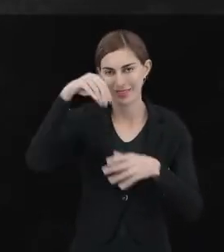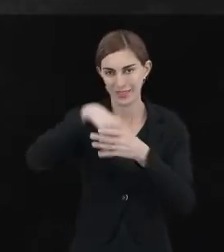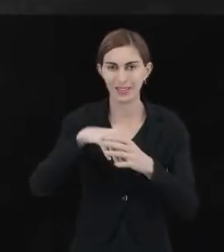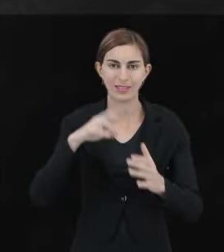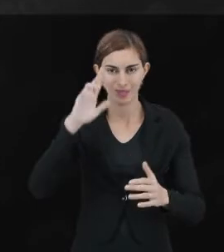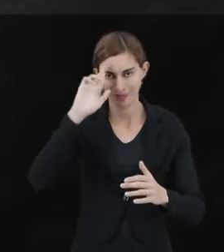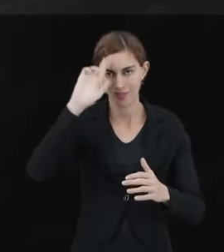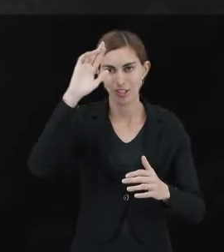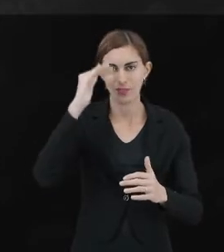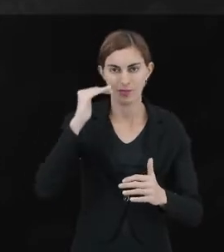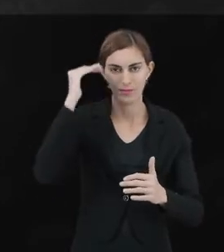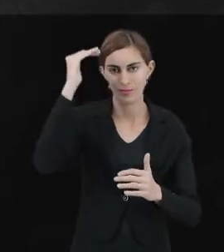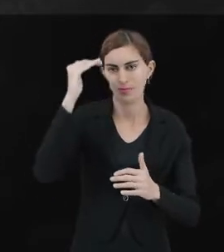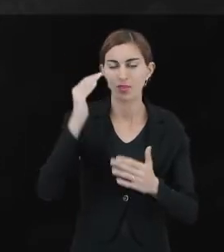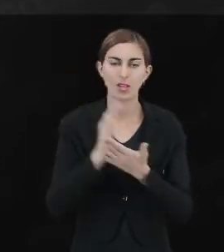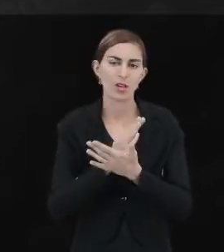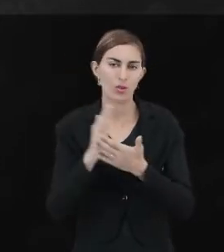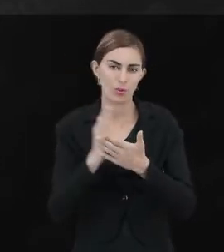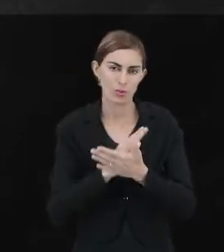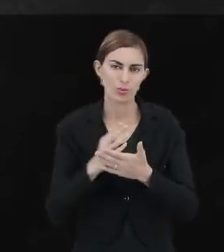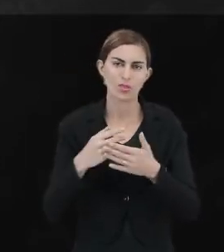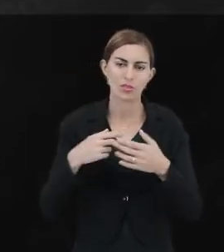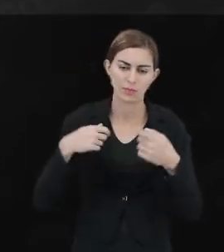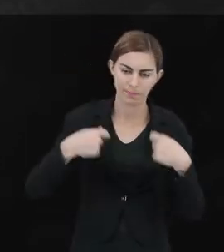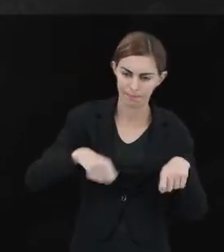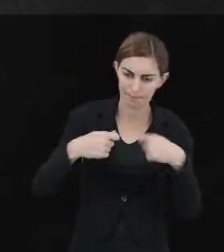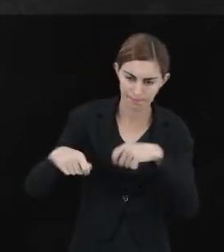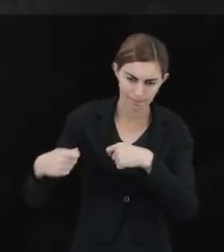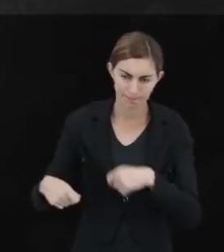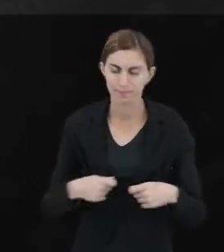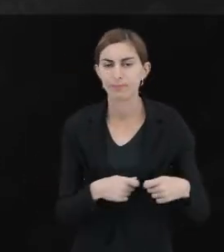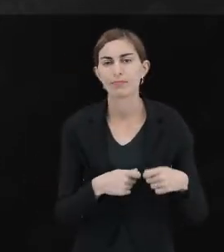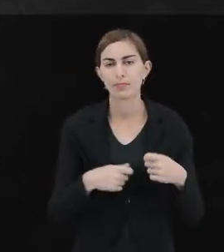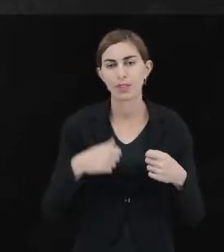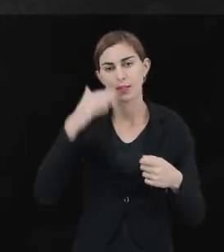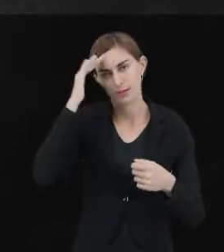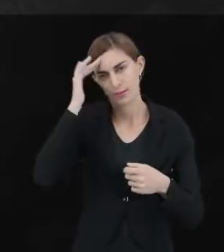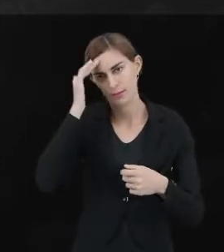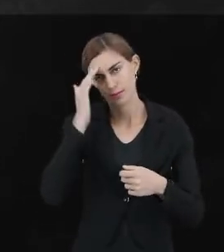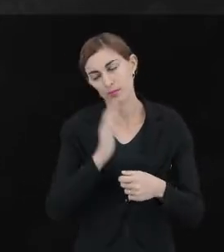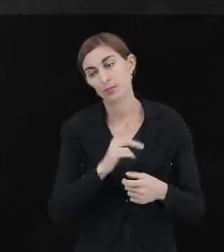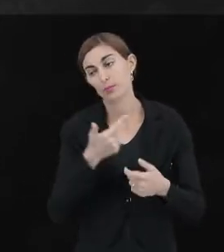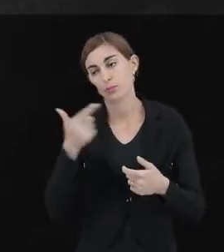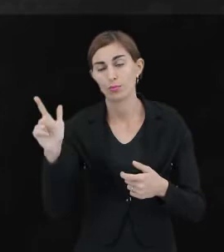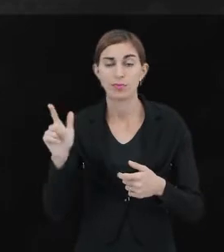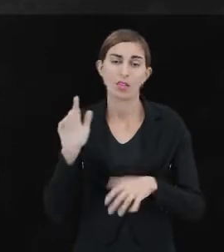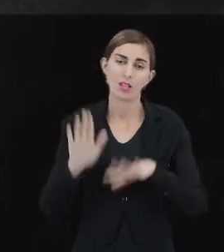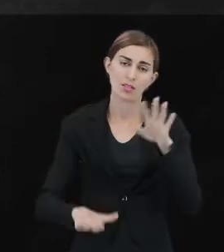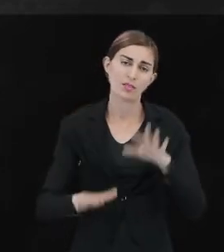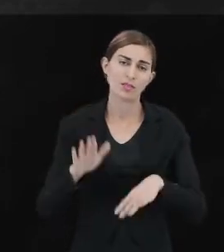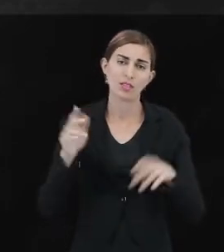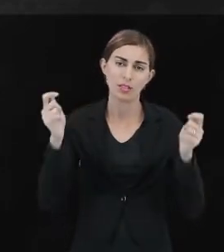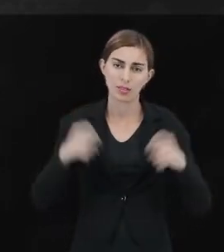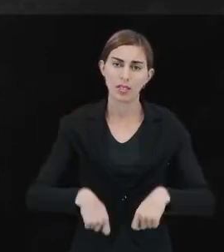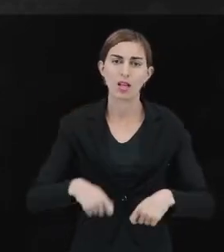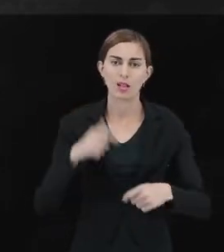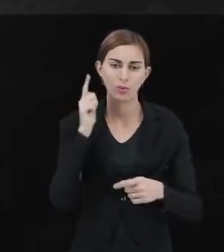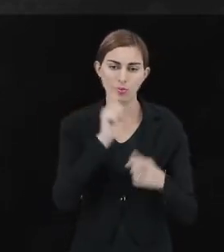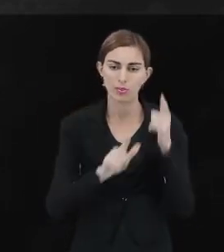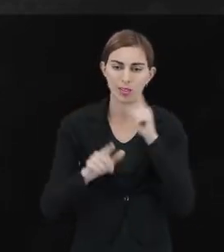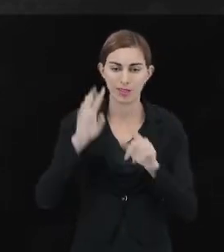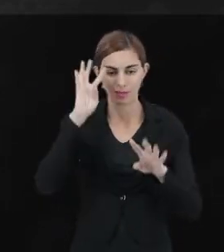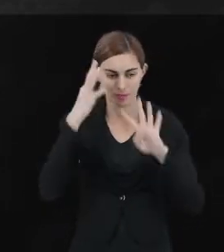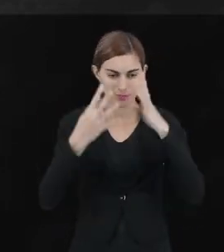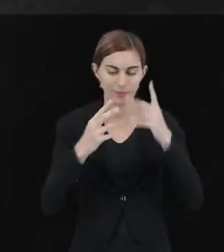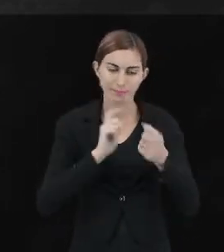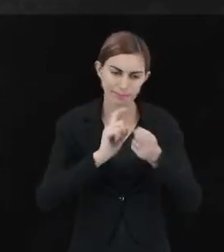constituídas. Algumas demandas vão ser mais legitimadas em detrimento de outras, em razão de sua capacidade de